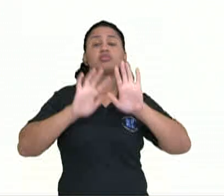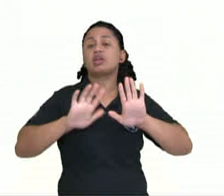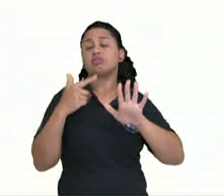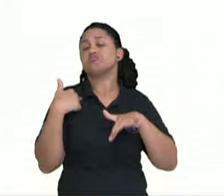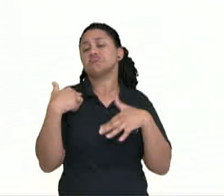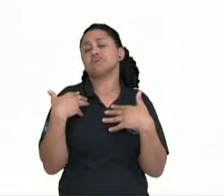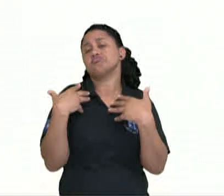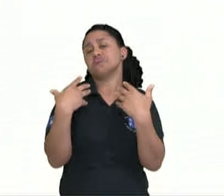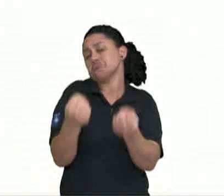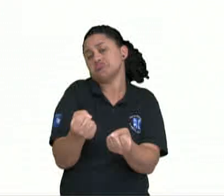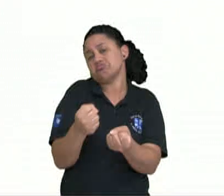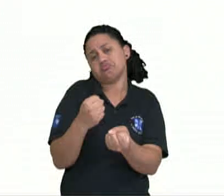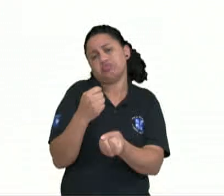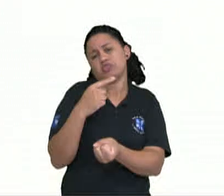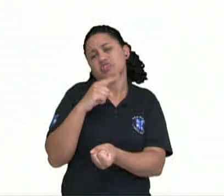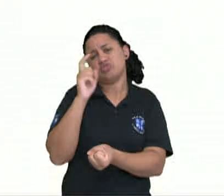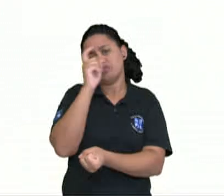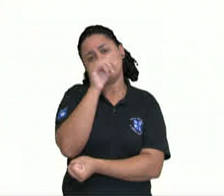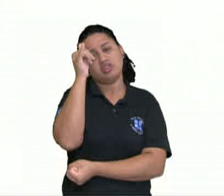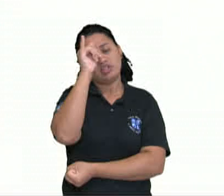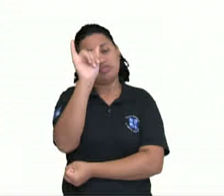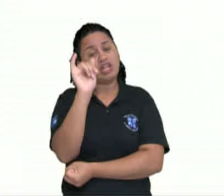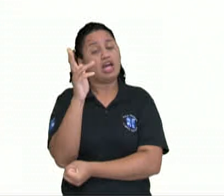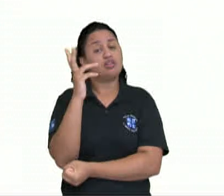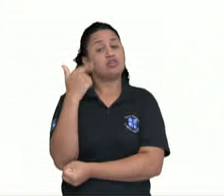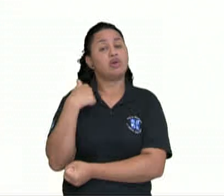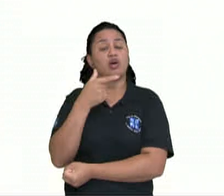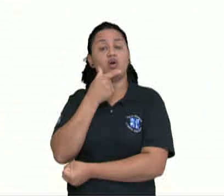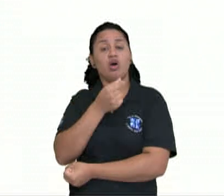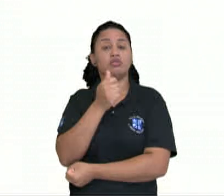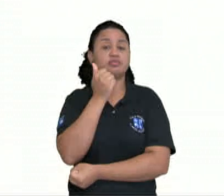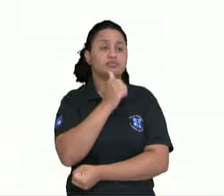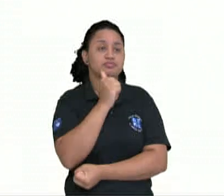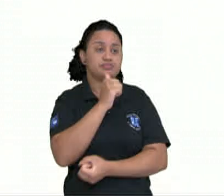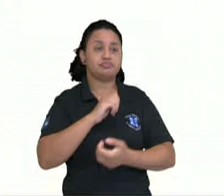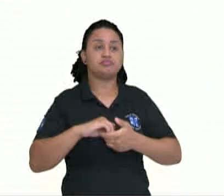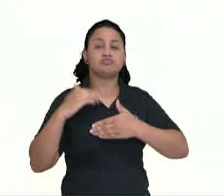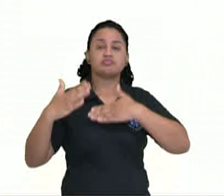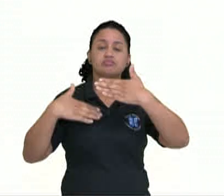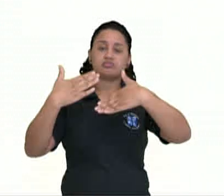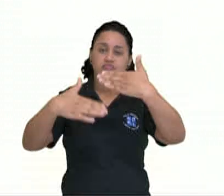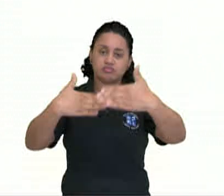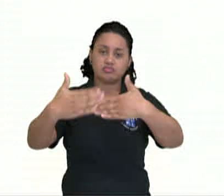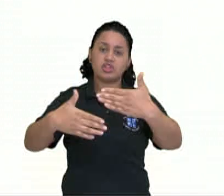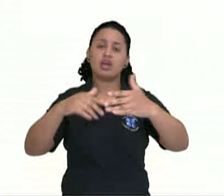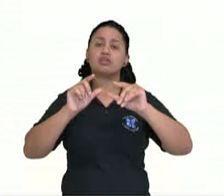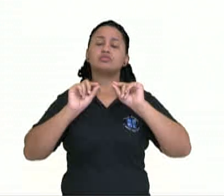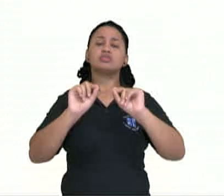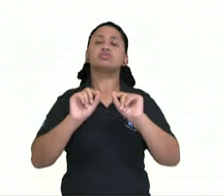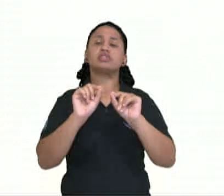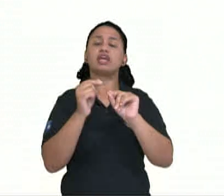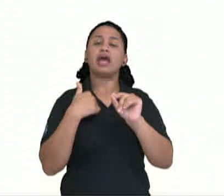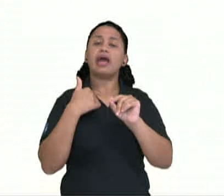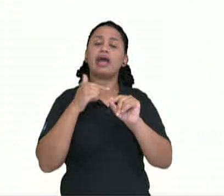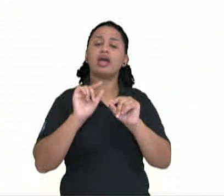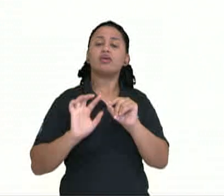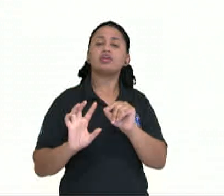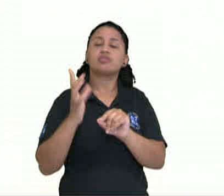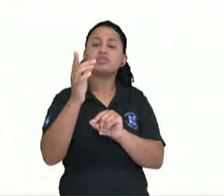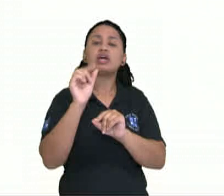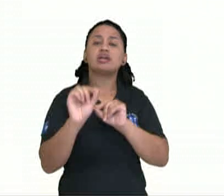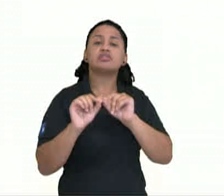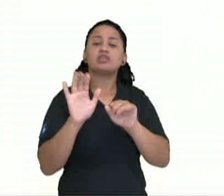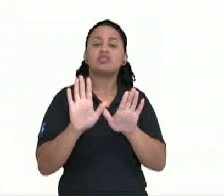quase inevitáveis e parte do instinto de homens e mulheres. Esse processo, a naturalização, é justamente um dos